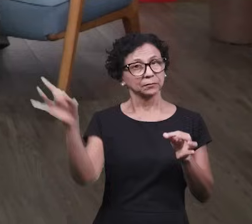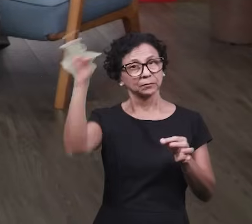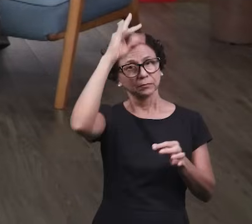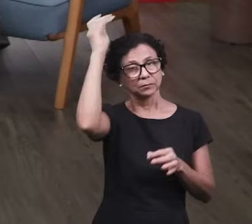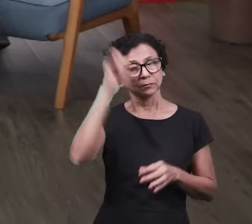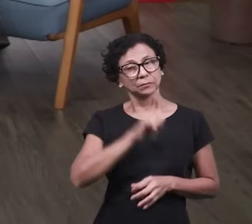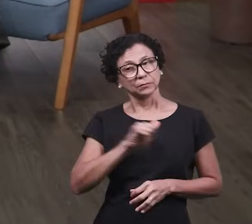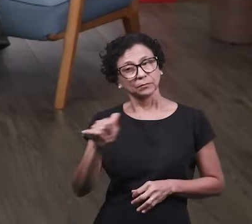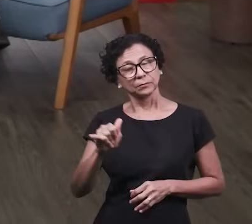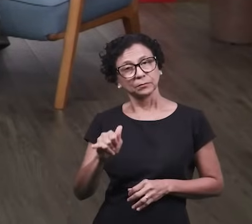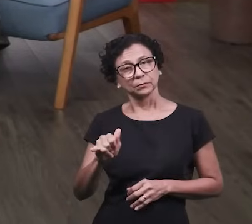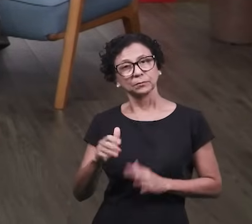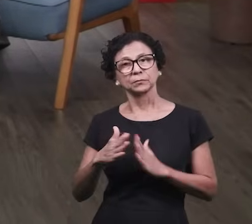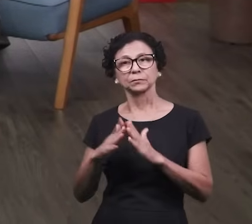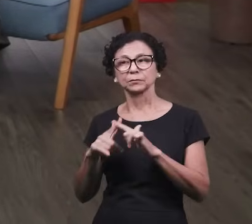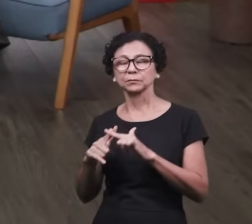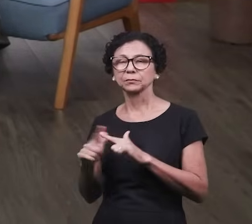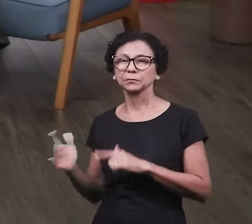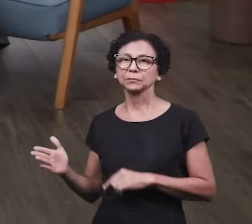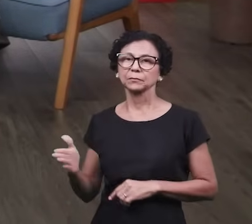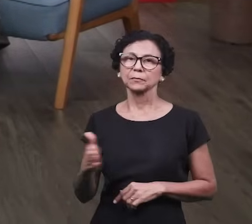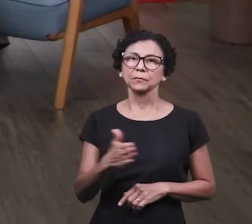está falando. Glórias a Deus. Ele diz às igrejas.